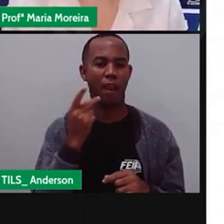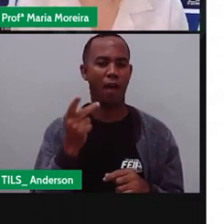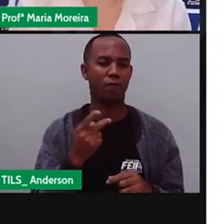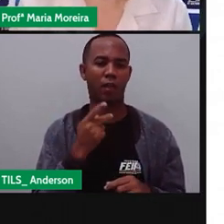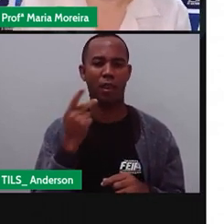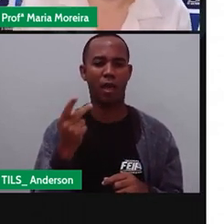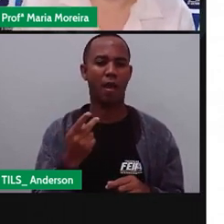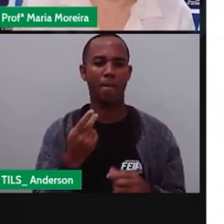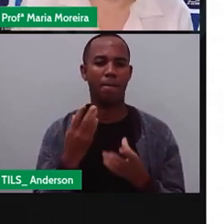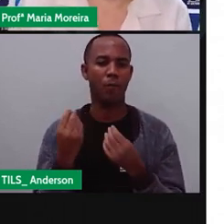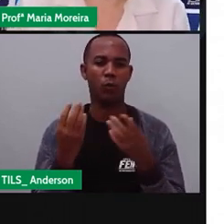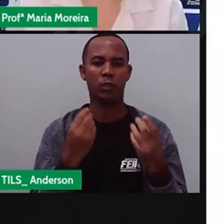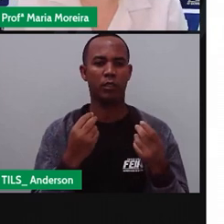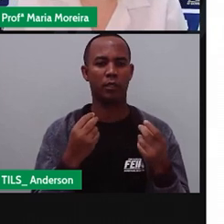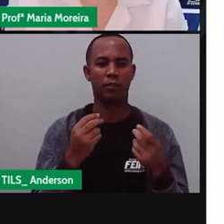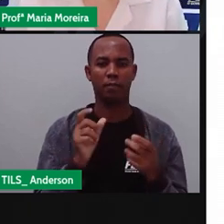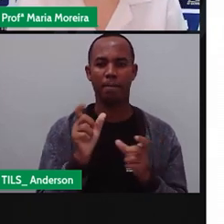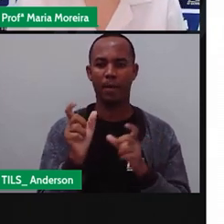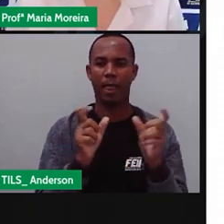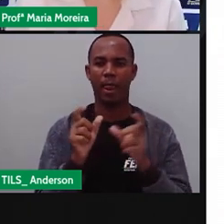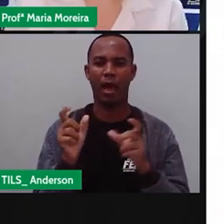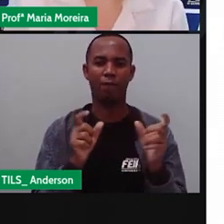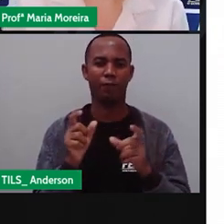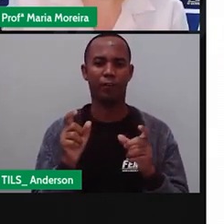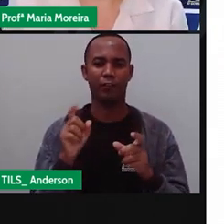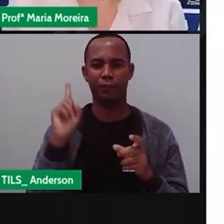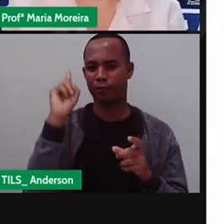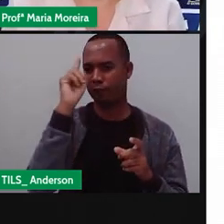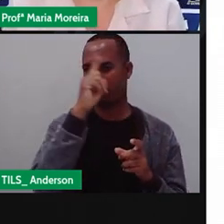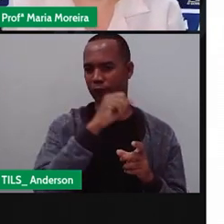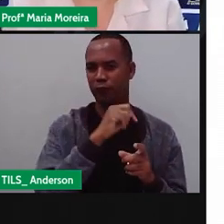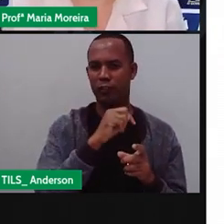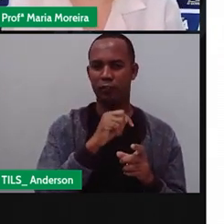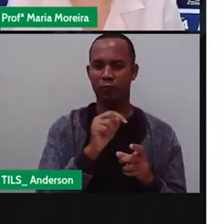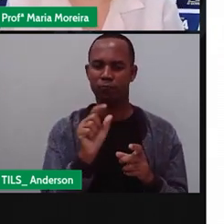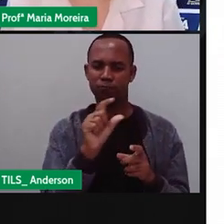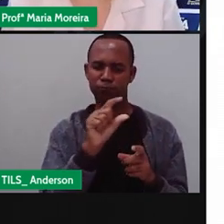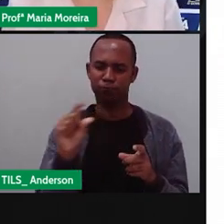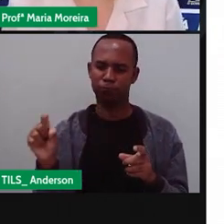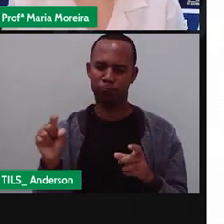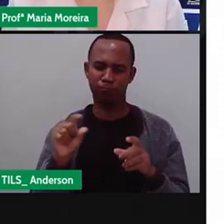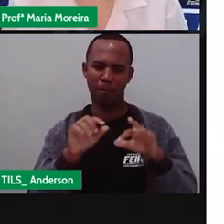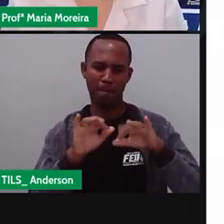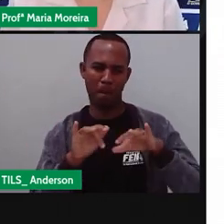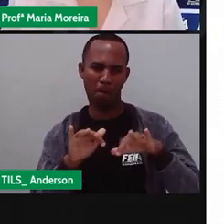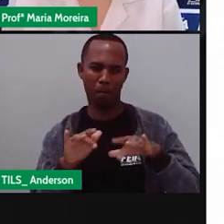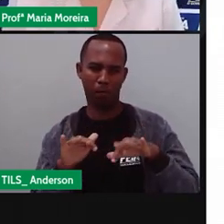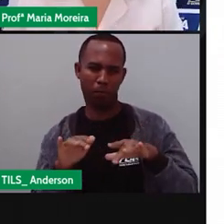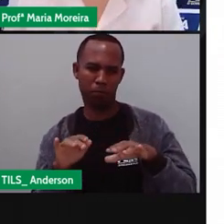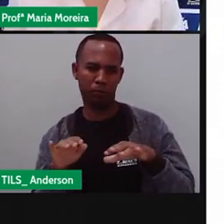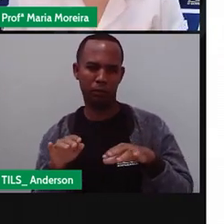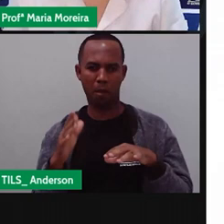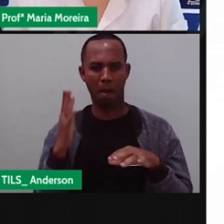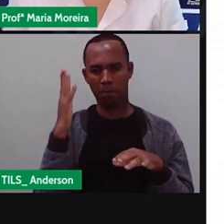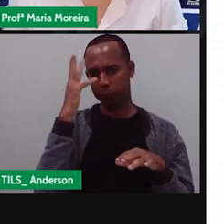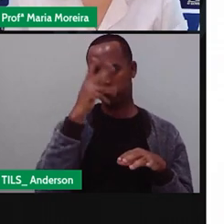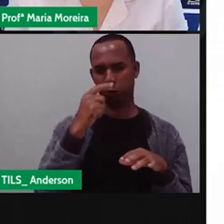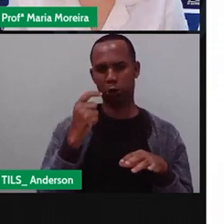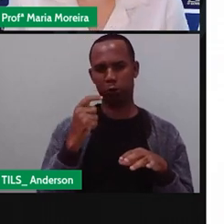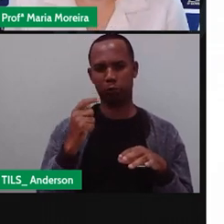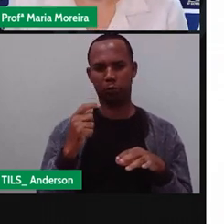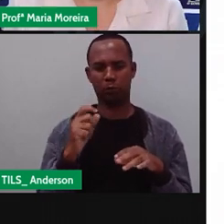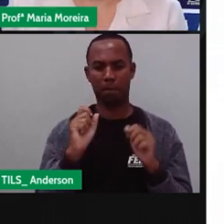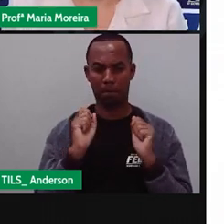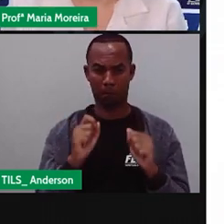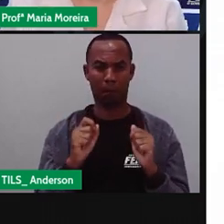ou ah, eu aprendi agora a palavra paralelepípedo. Eu quero colocar aqui no meu texto e colocar só porque eu achei bonita, ela é grande, gostei,